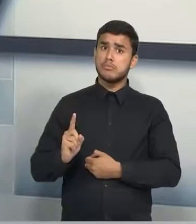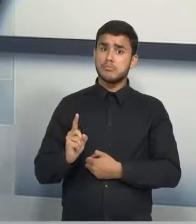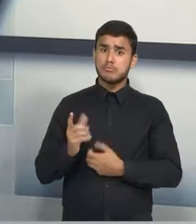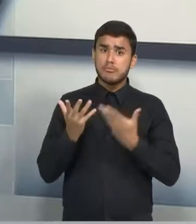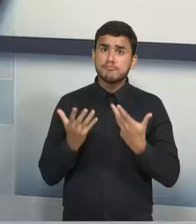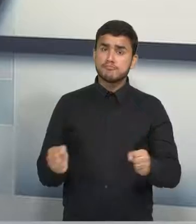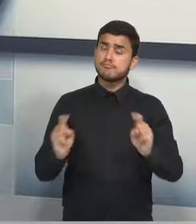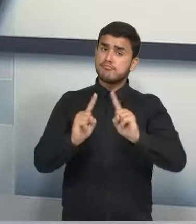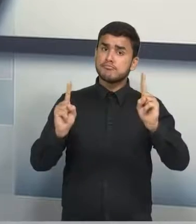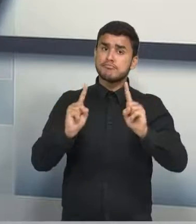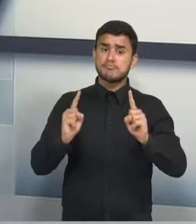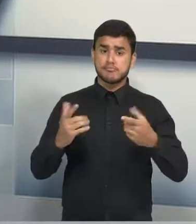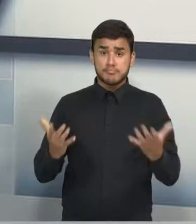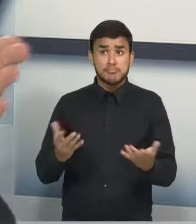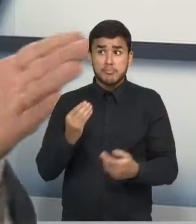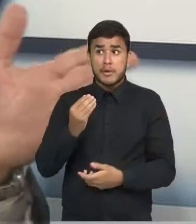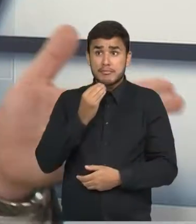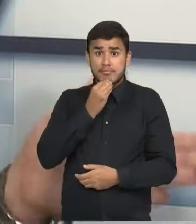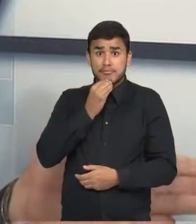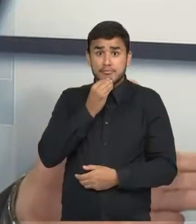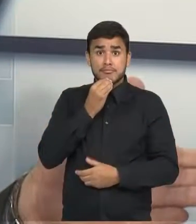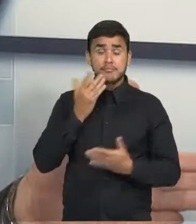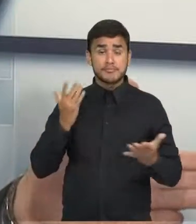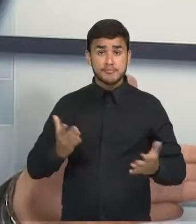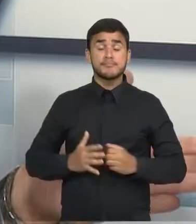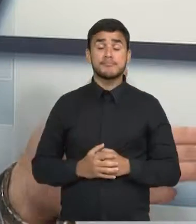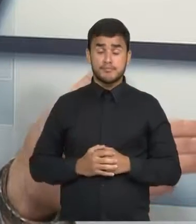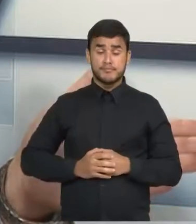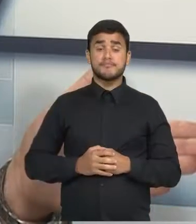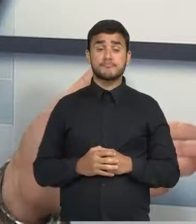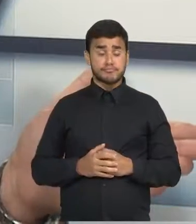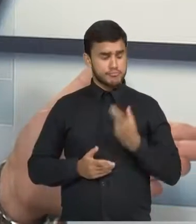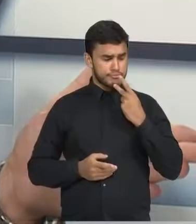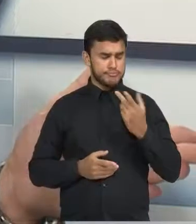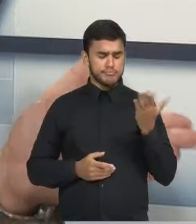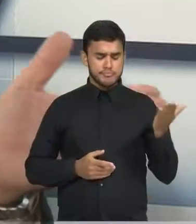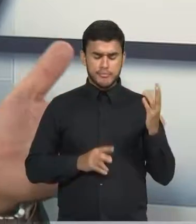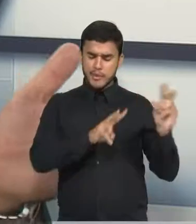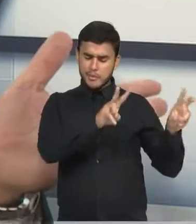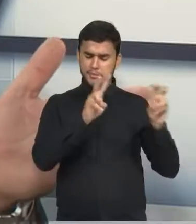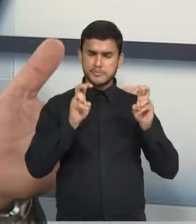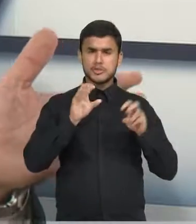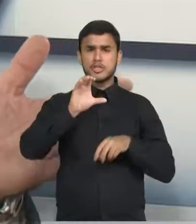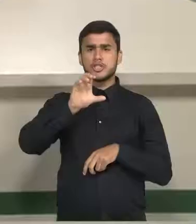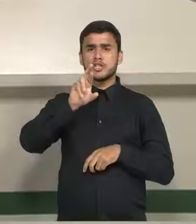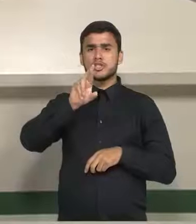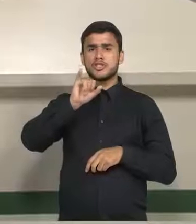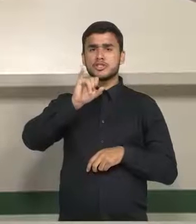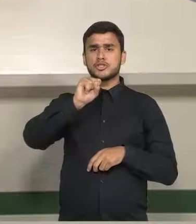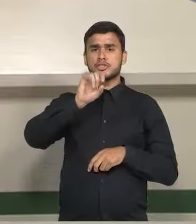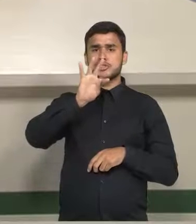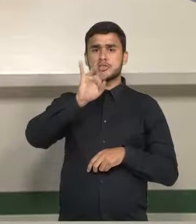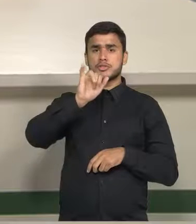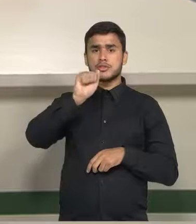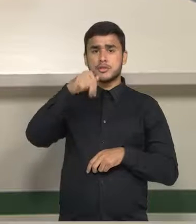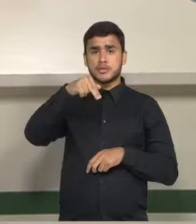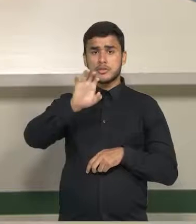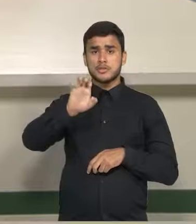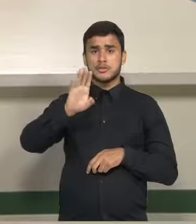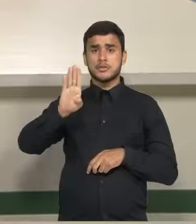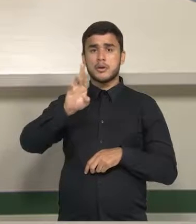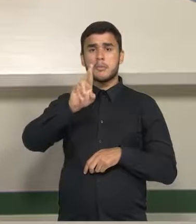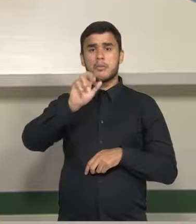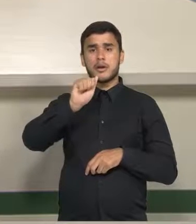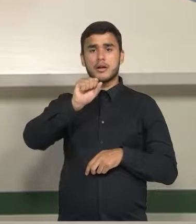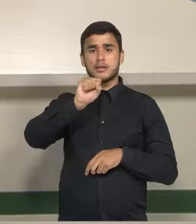Brasil não tem sido assim, não. A questão da Cristiane Brasil é